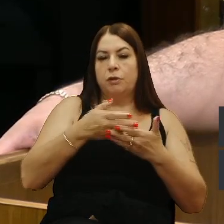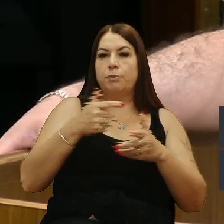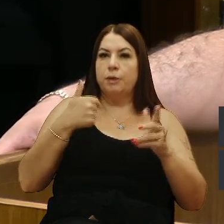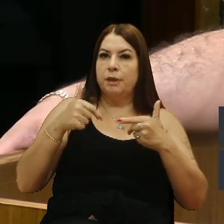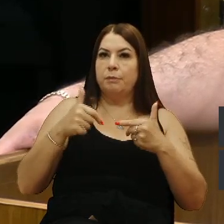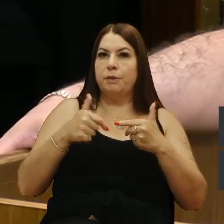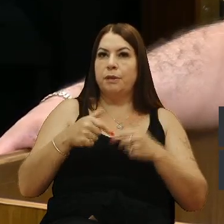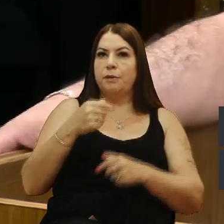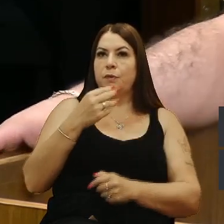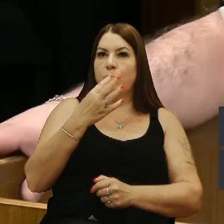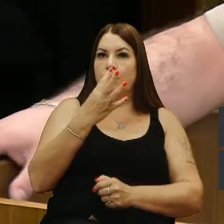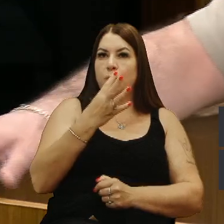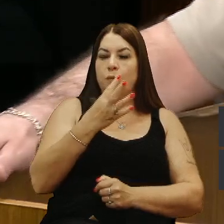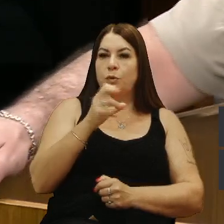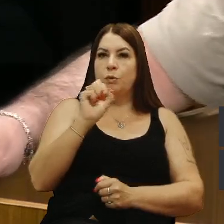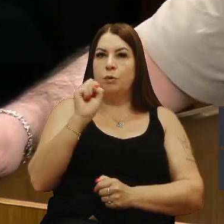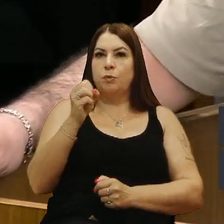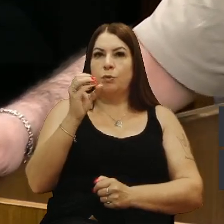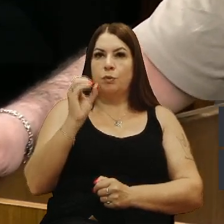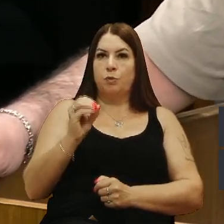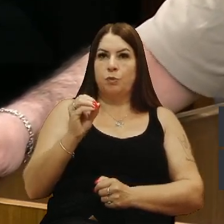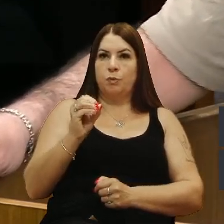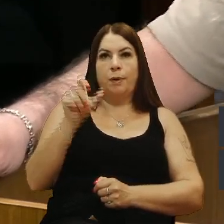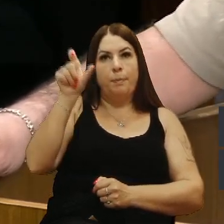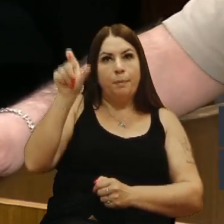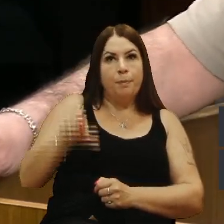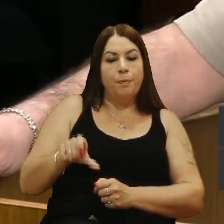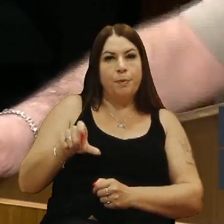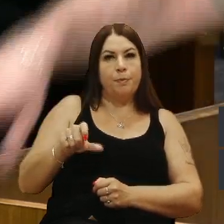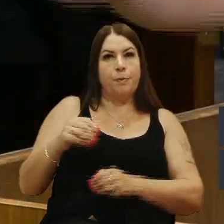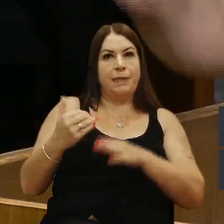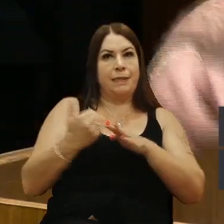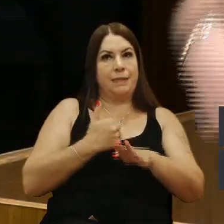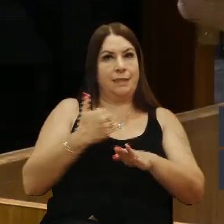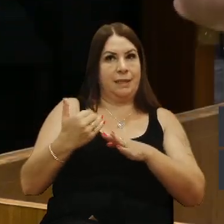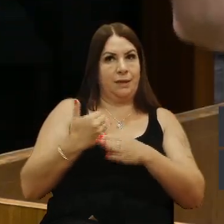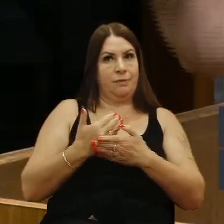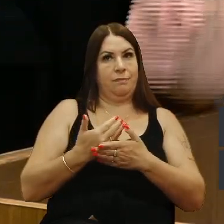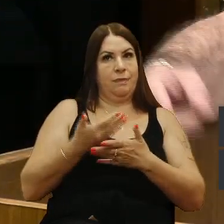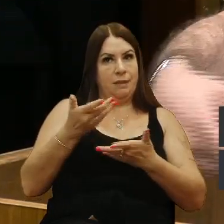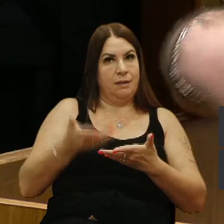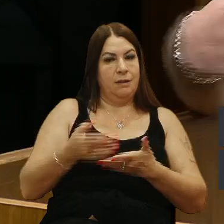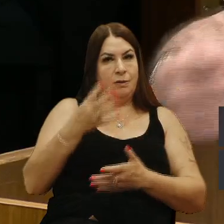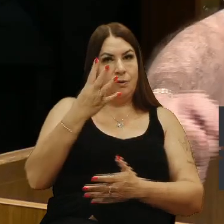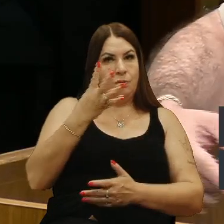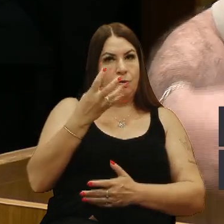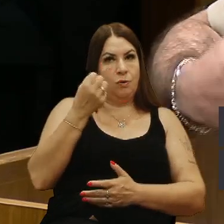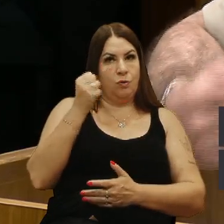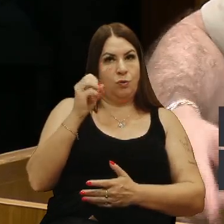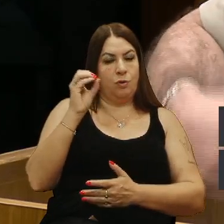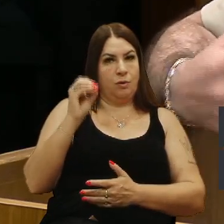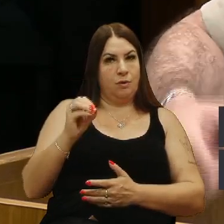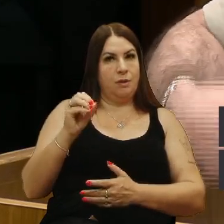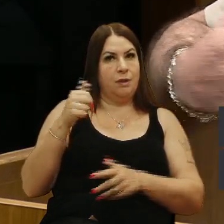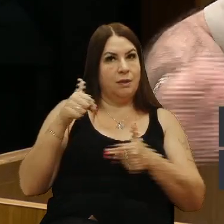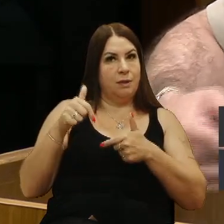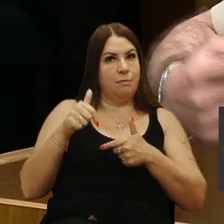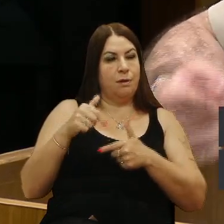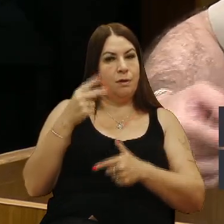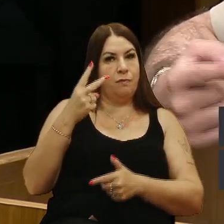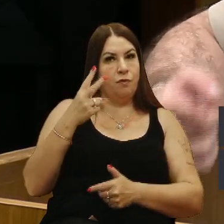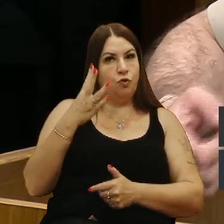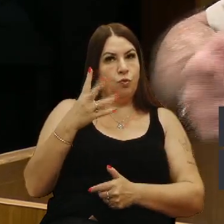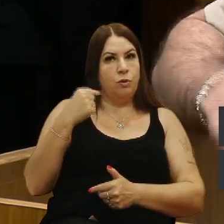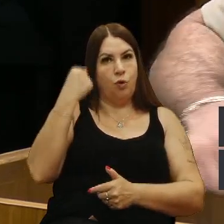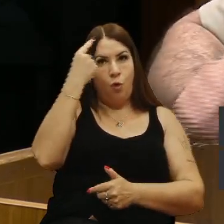com 480 agentes de trânsito, sendo que os 480 trabalham